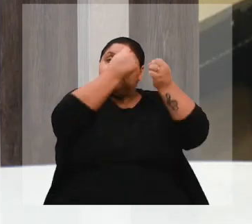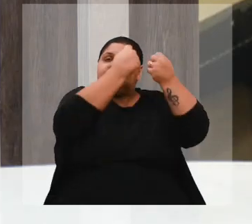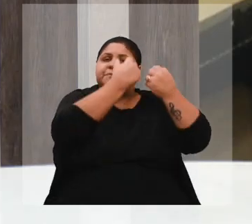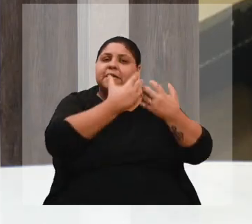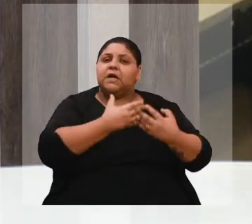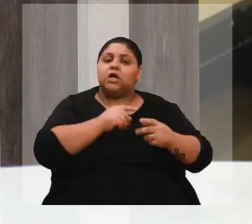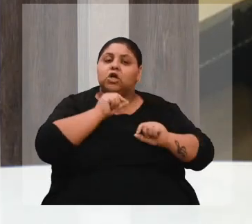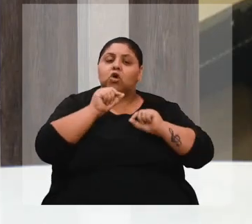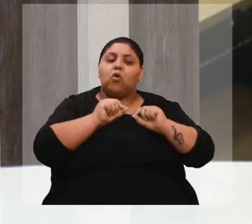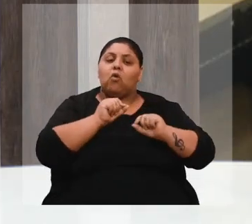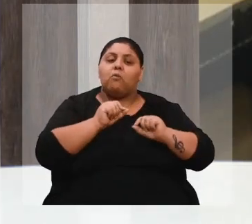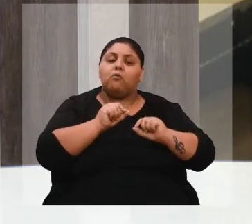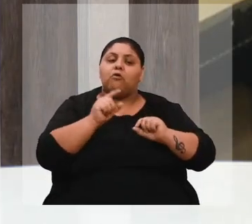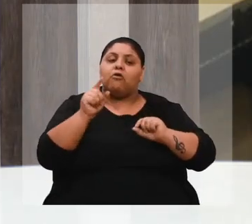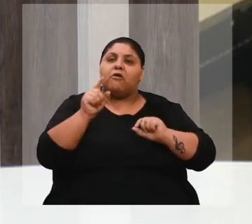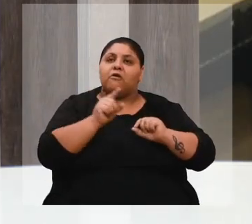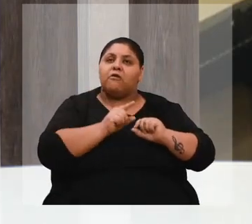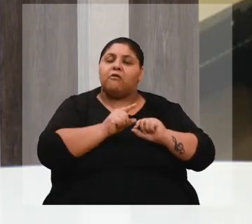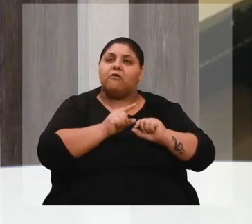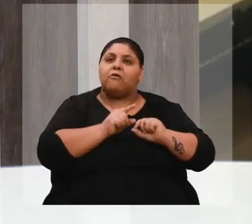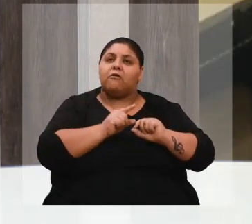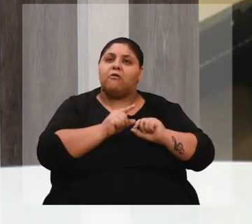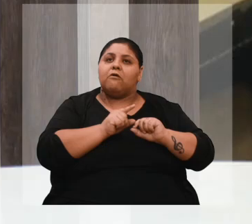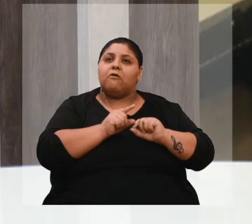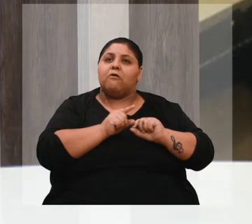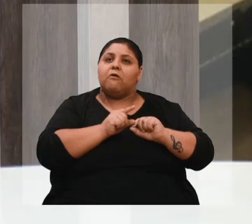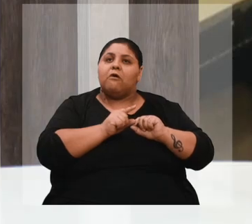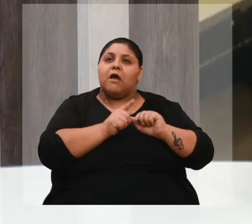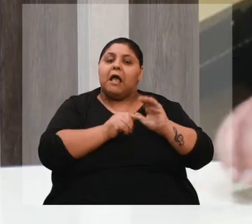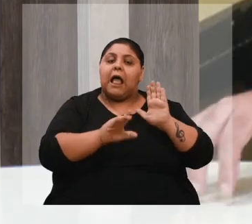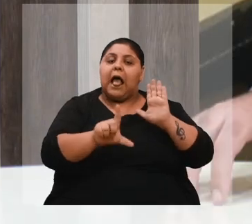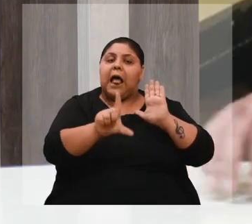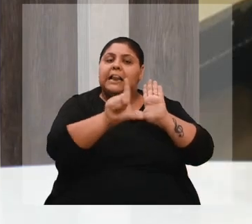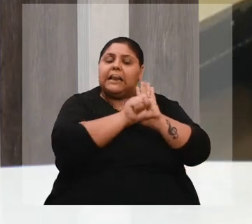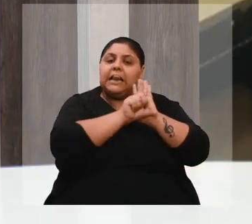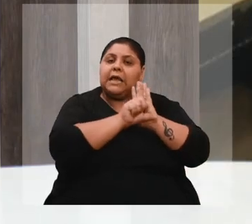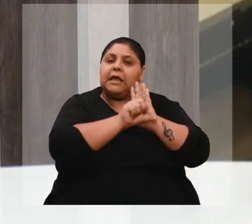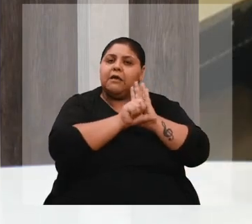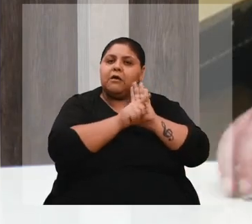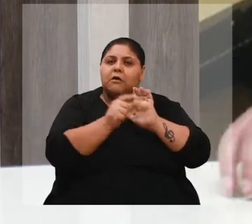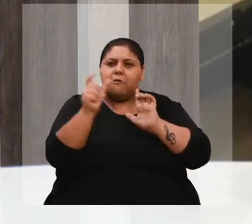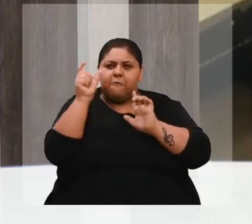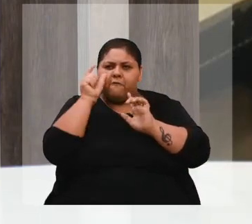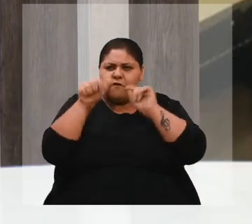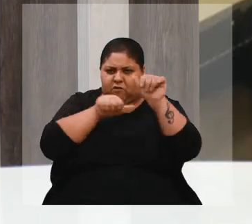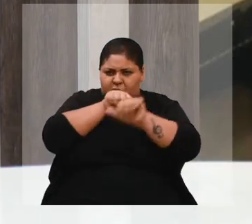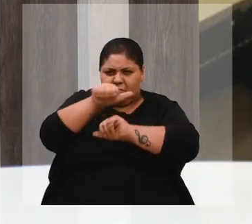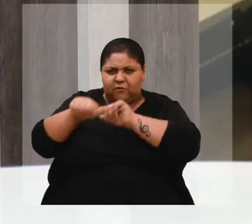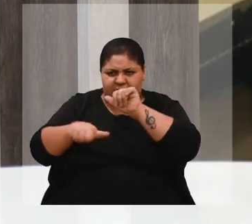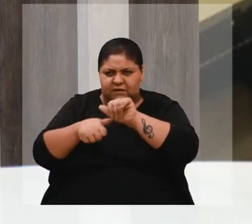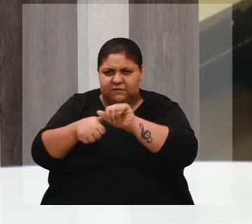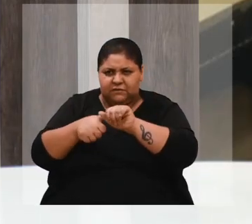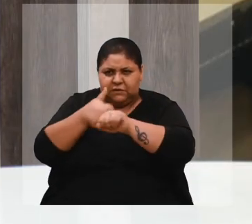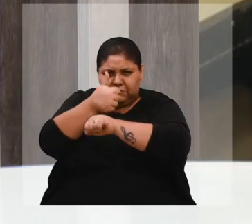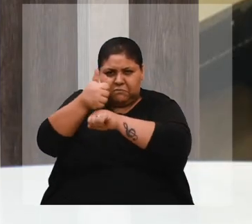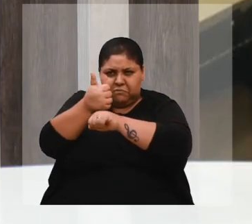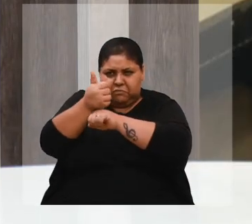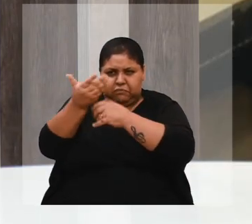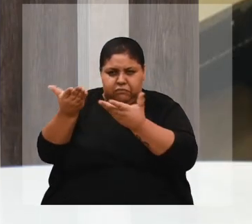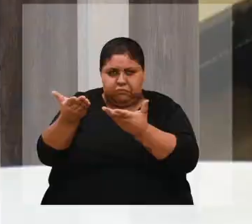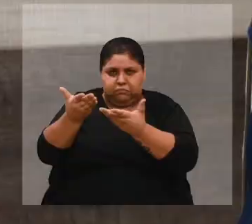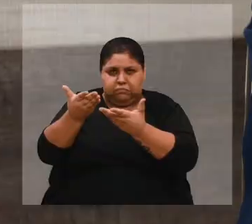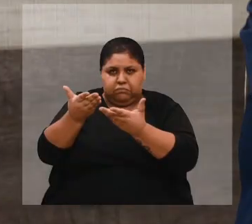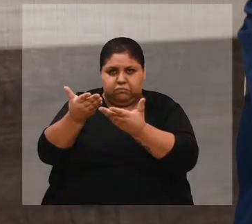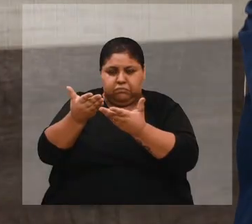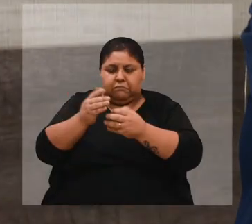então, trouxesse à tona como é que tem se dado a aplicação dessa lei. O senhor já vê uma mudança nos próprios